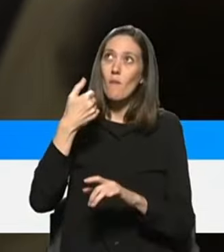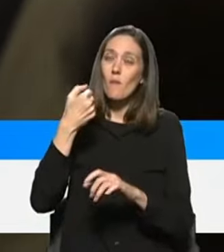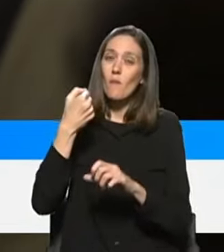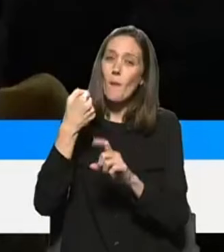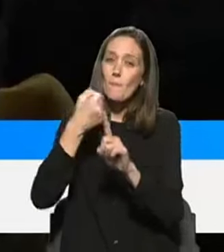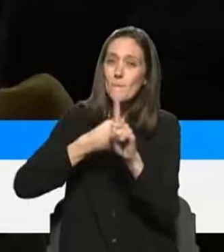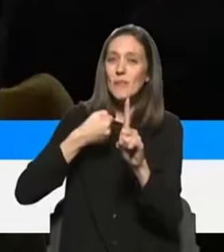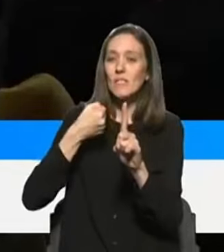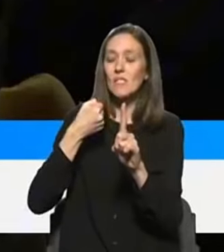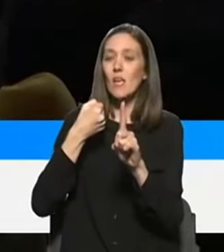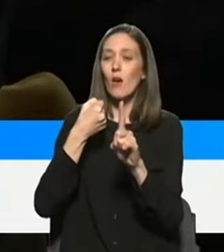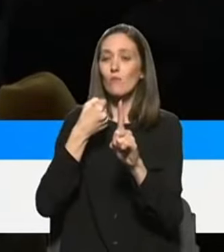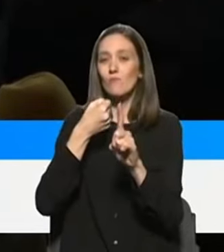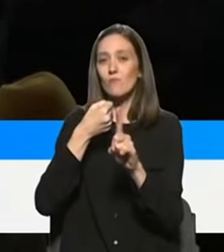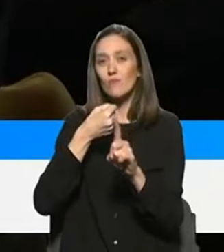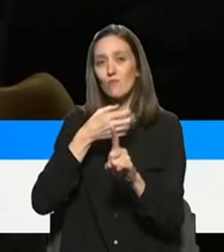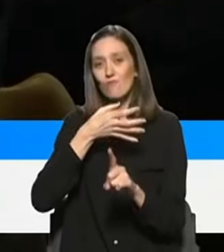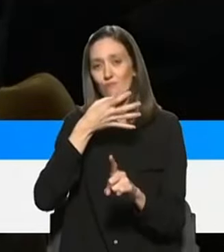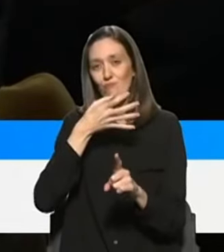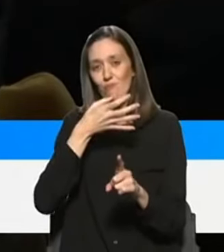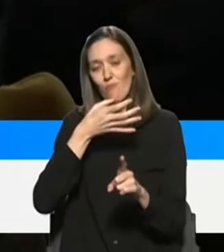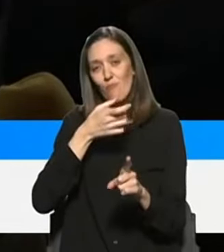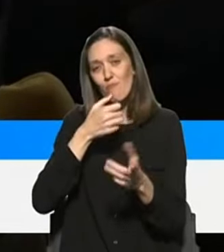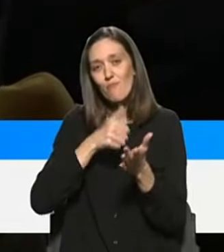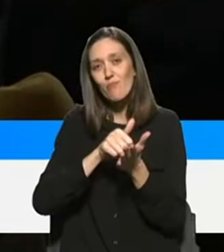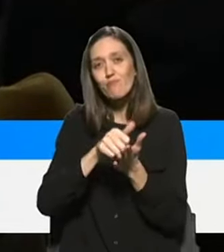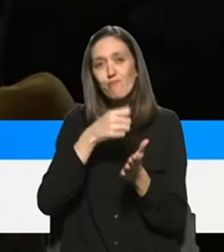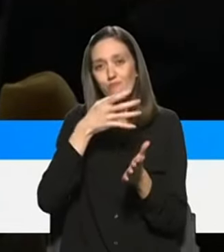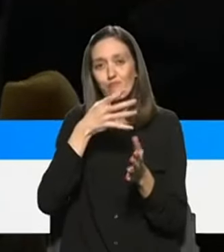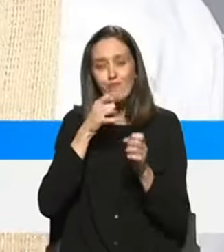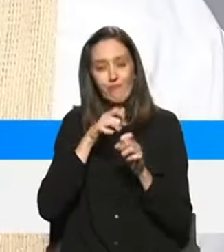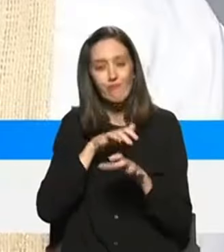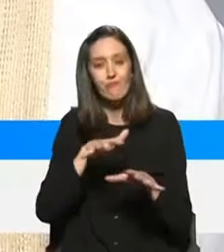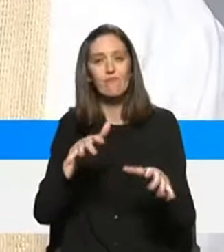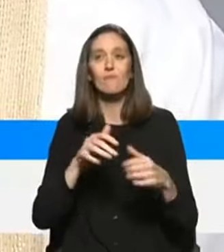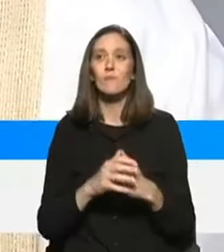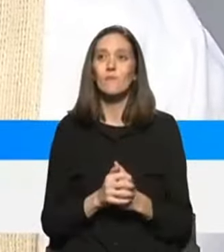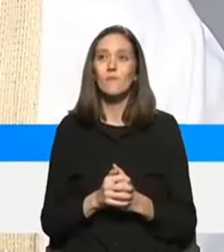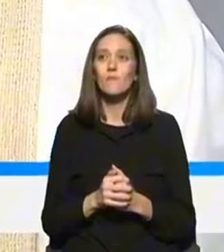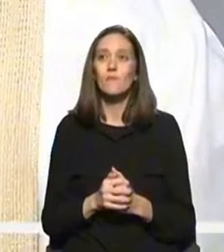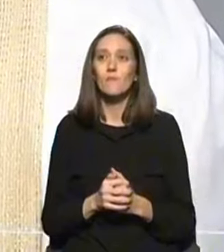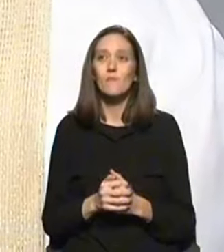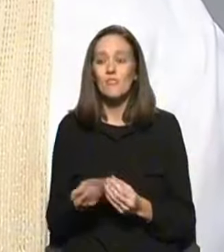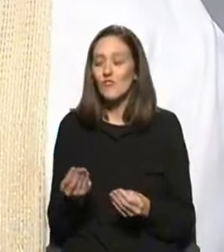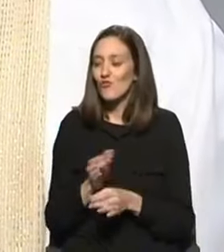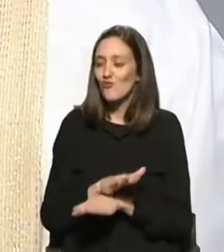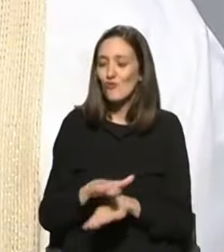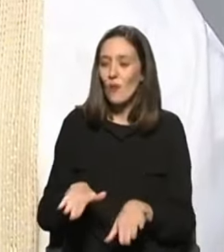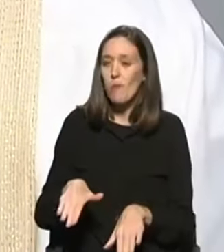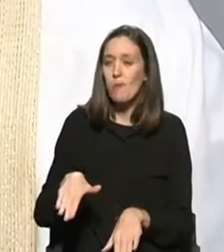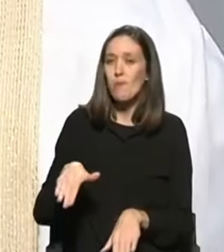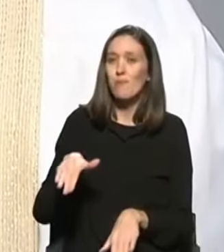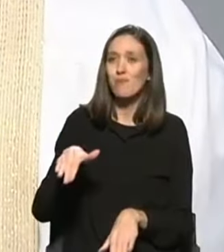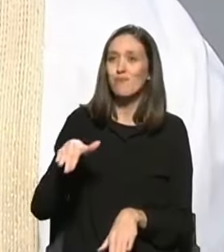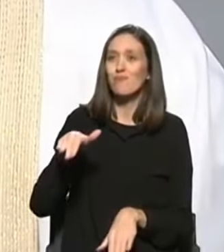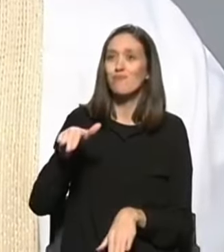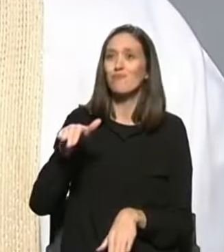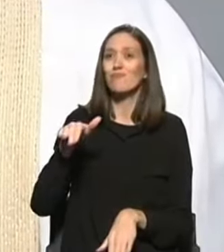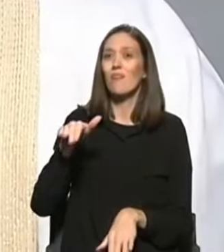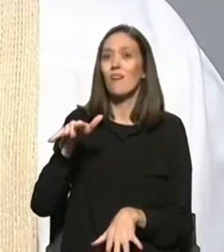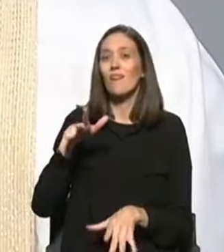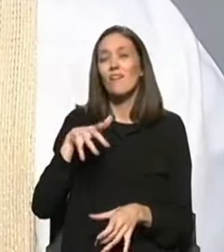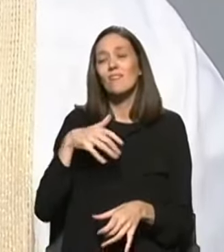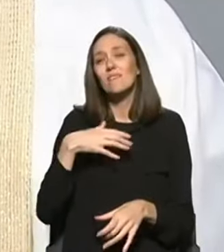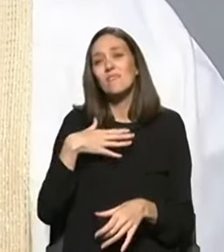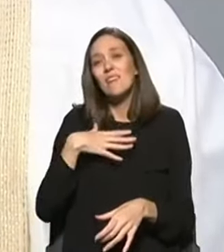de evangelizar. É uma vivência desde criança, o viver de um sonho, de querer entregar, de querer